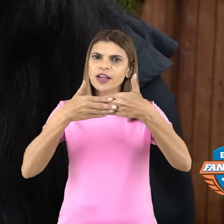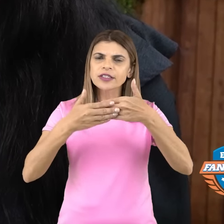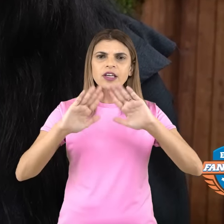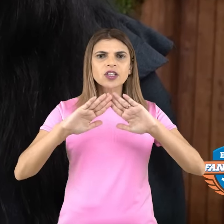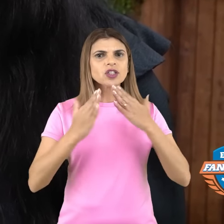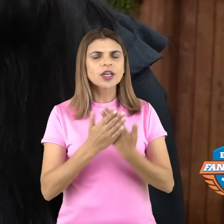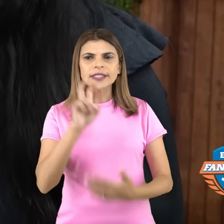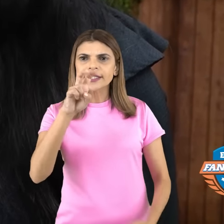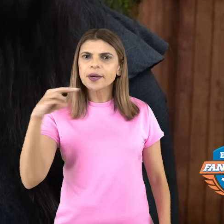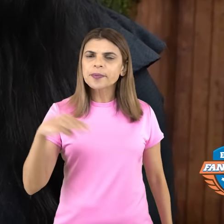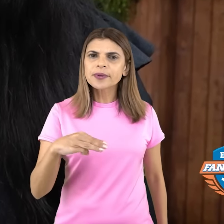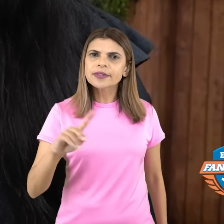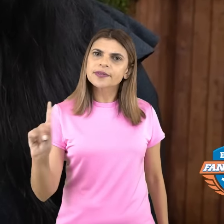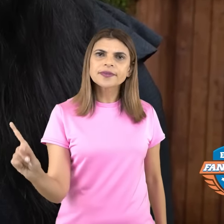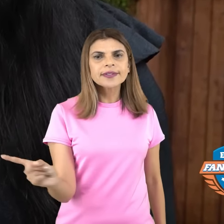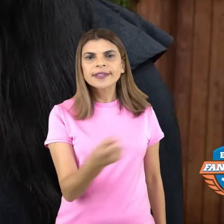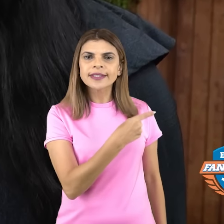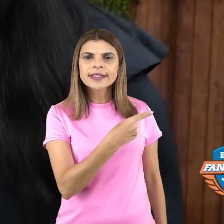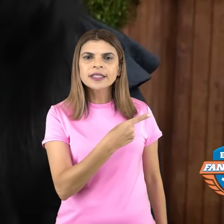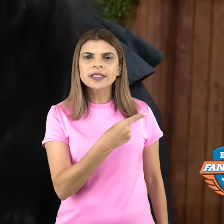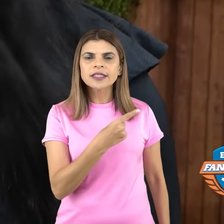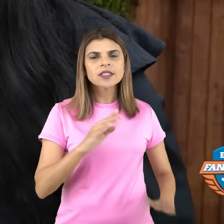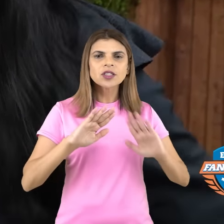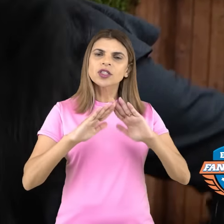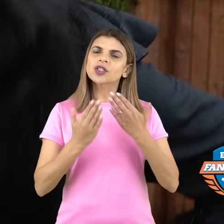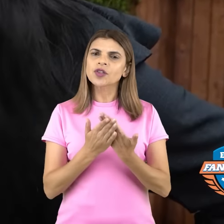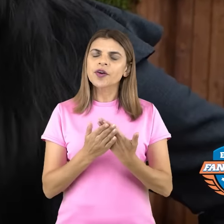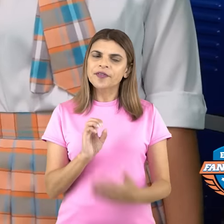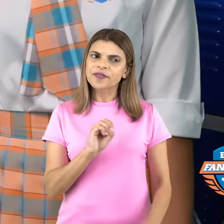5 minutos. Saiam daqui!